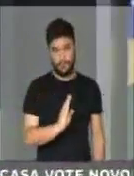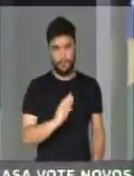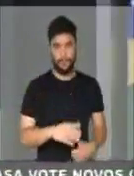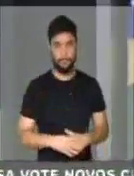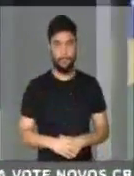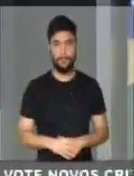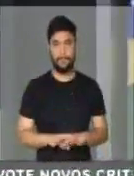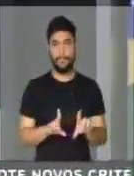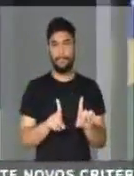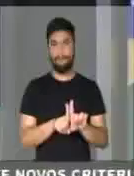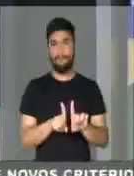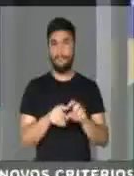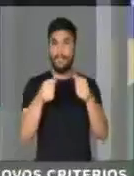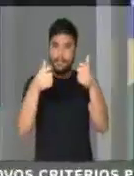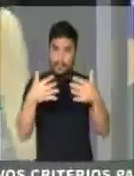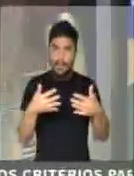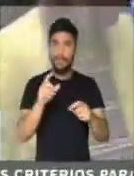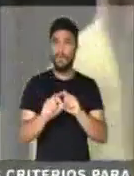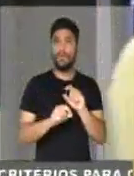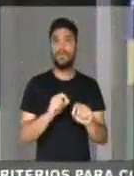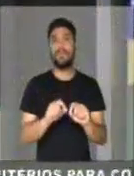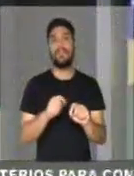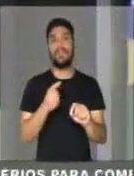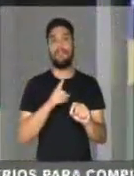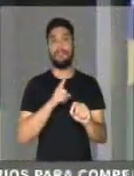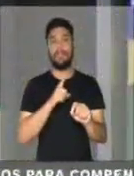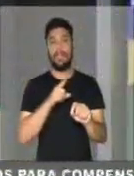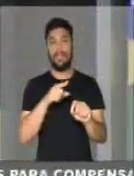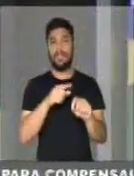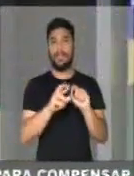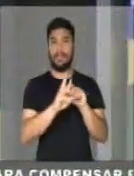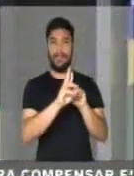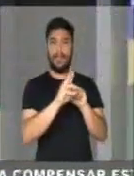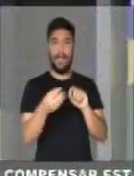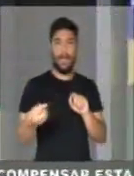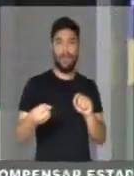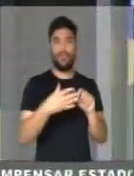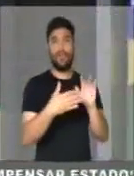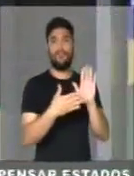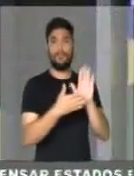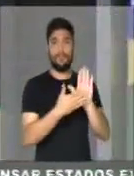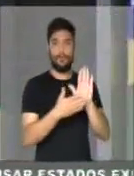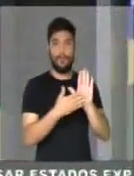Brasil. Esclarece também que a superação das referidas